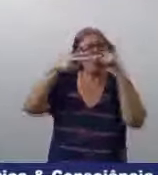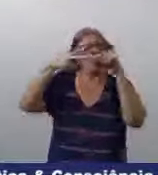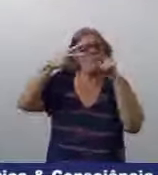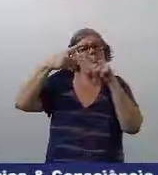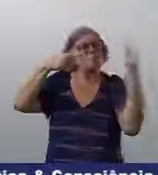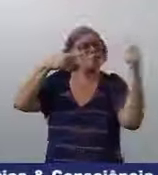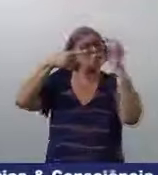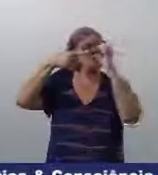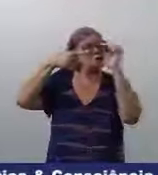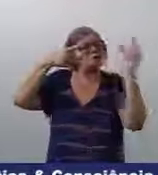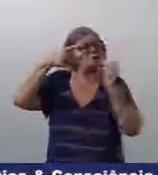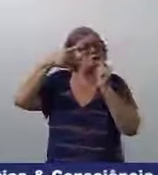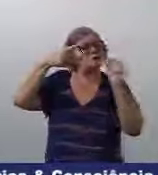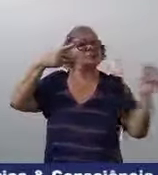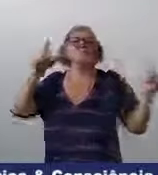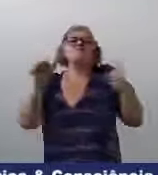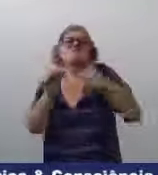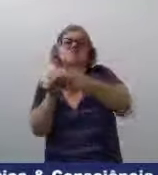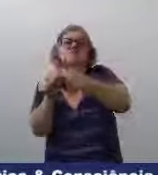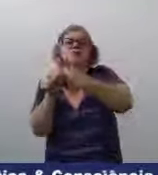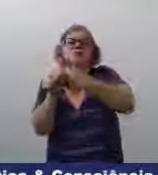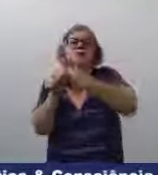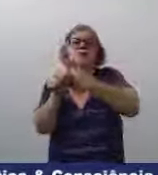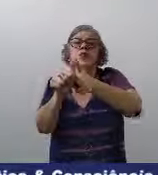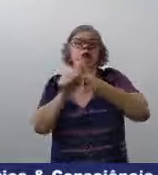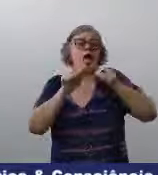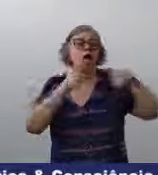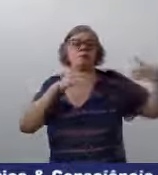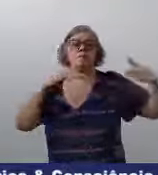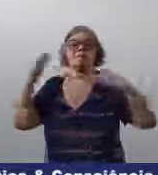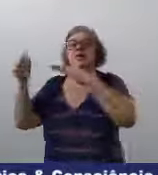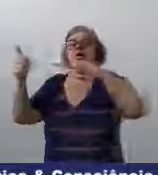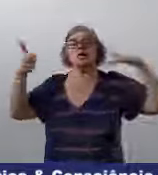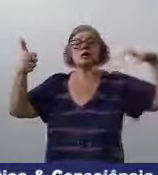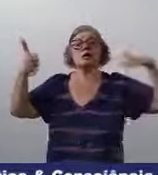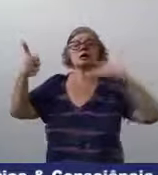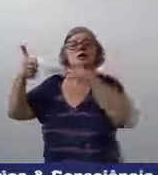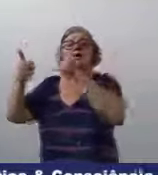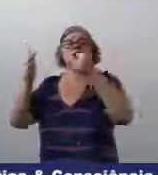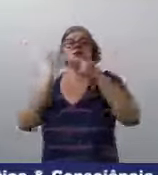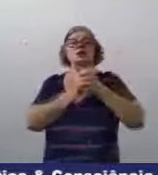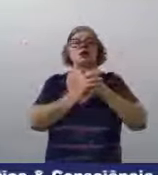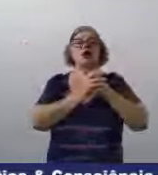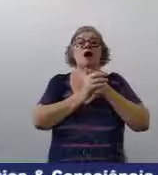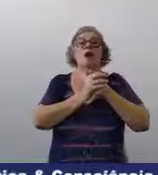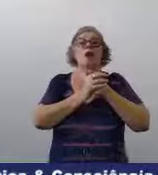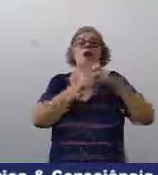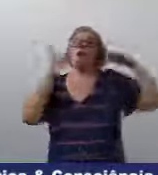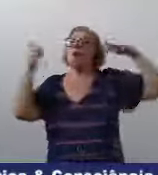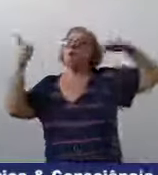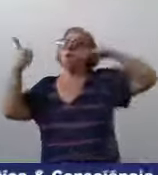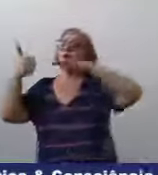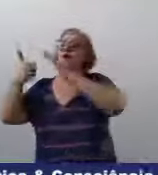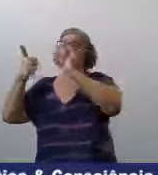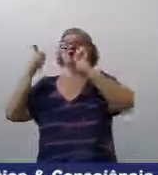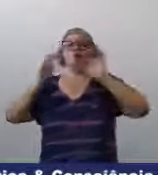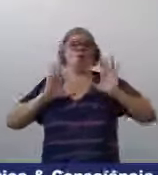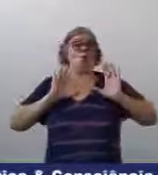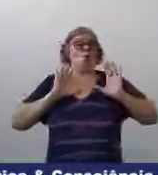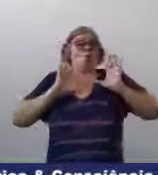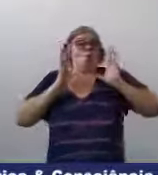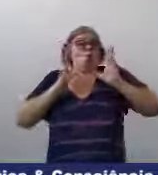gêmea e a outra muda no mesmo instante, sem que dê tempo para qualquer mensagem chegar lá. Ele chamou isso de